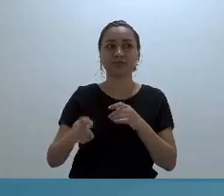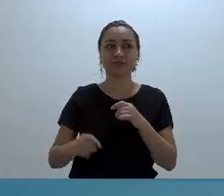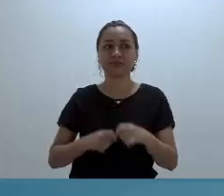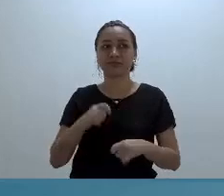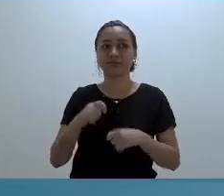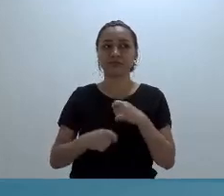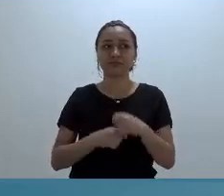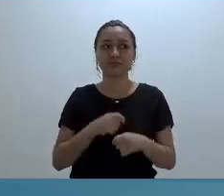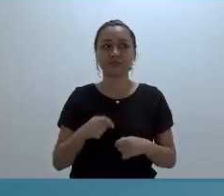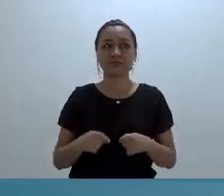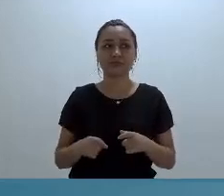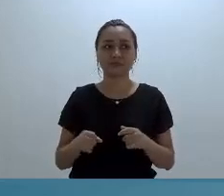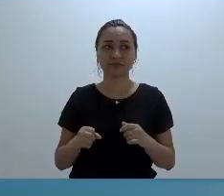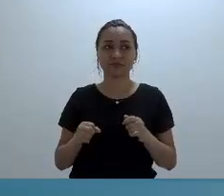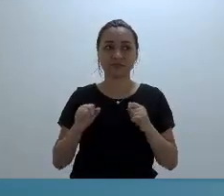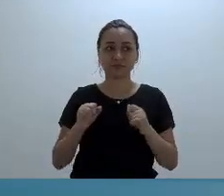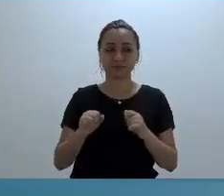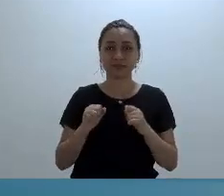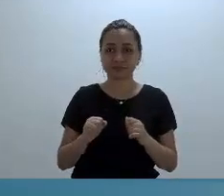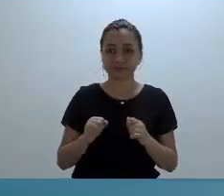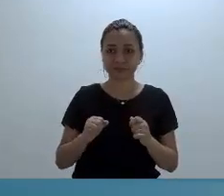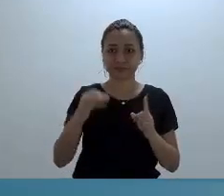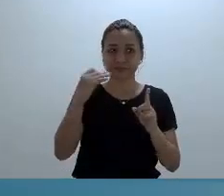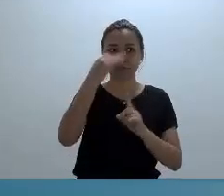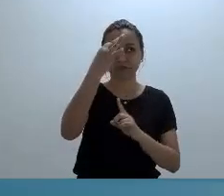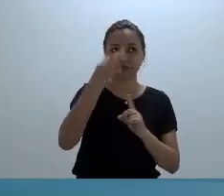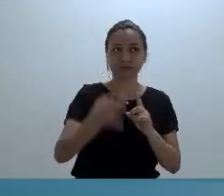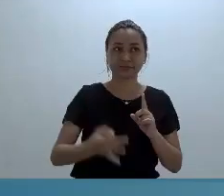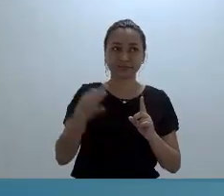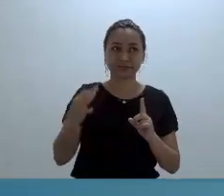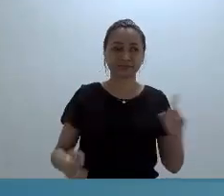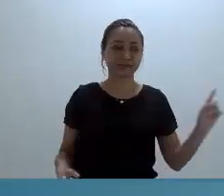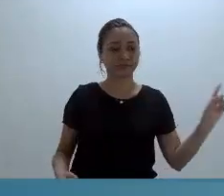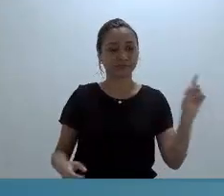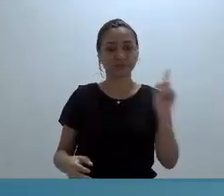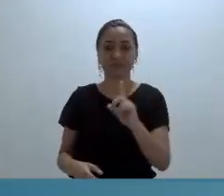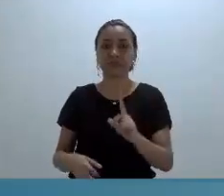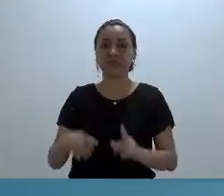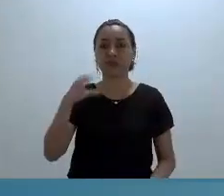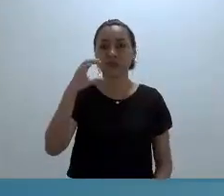atuar a assistir seus filhos, o governador que reviveu.